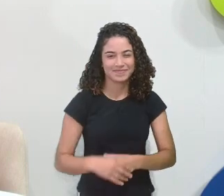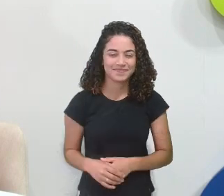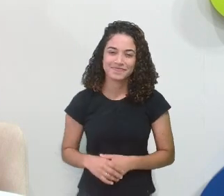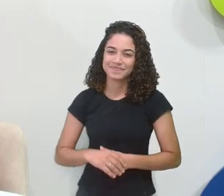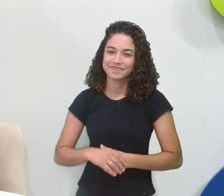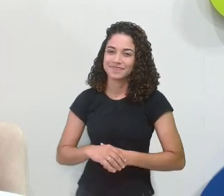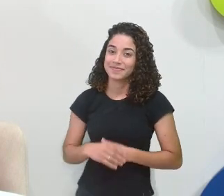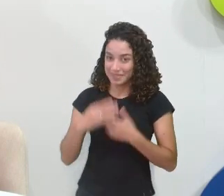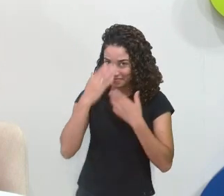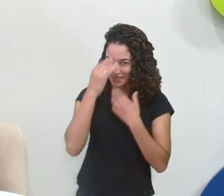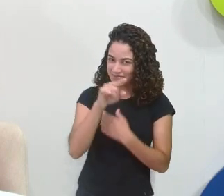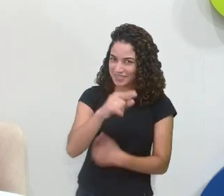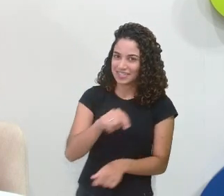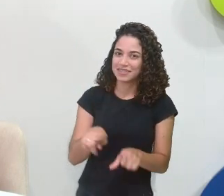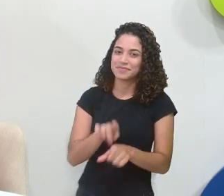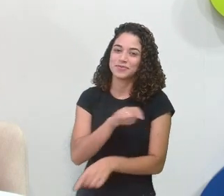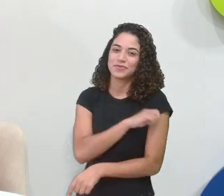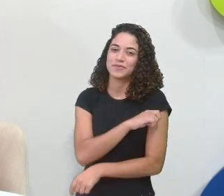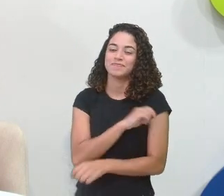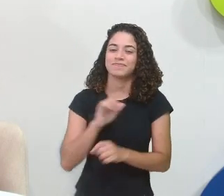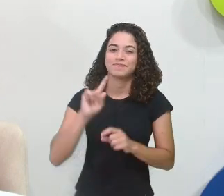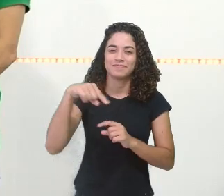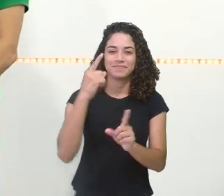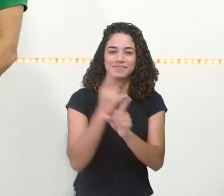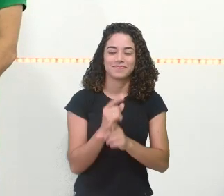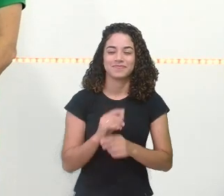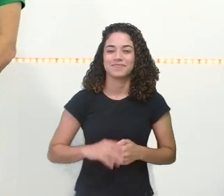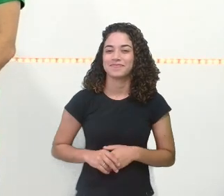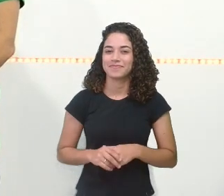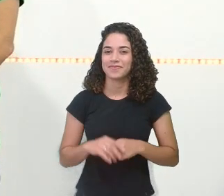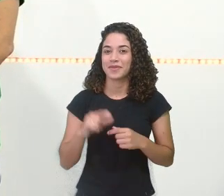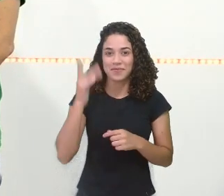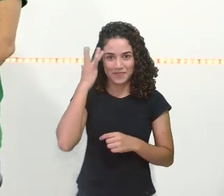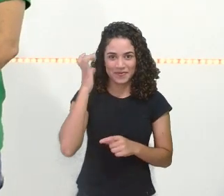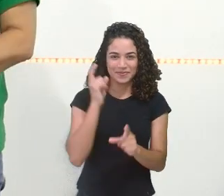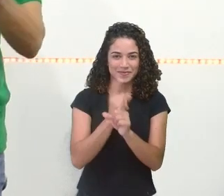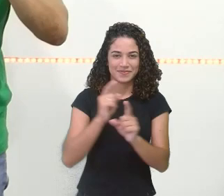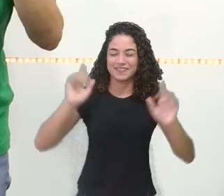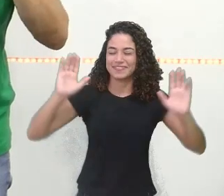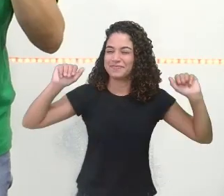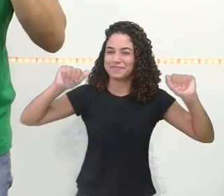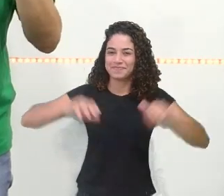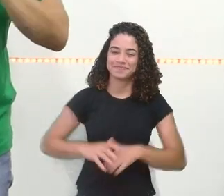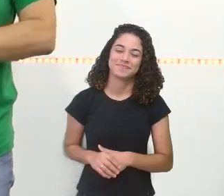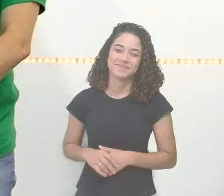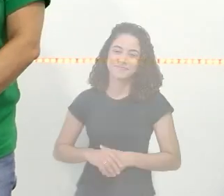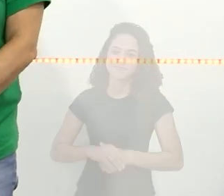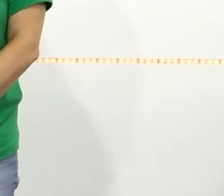Sandra. Obrigada, estudantes. Até mais. É isso aí. A gente se vê amanhã. Tchau, tchau.